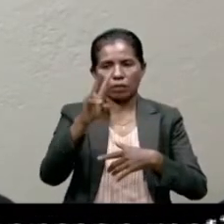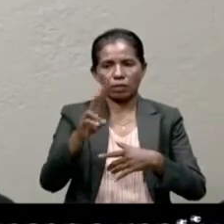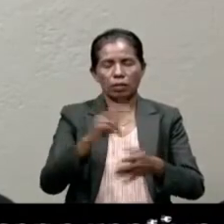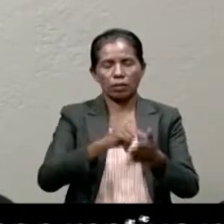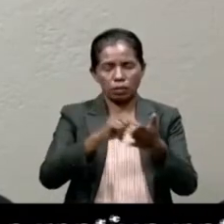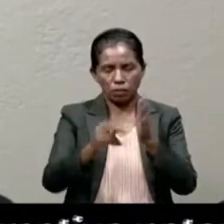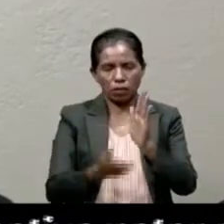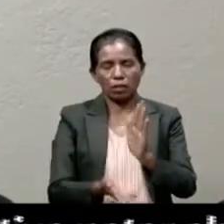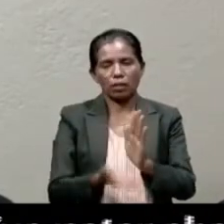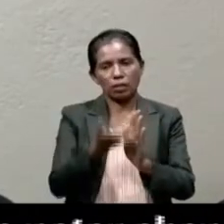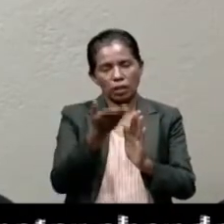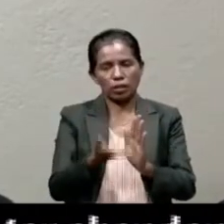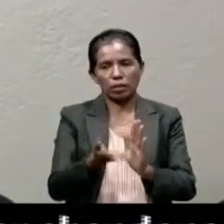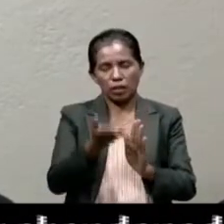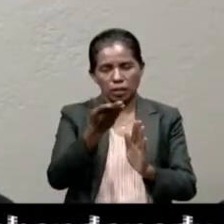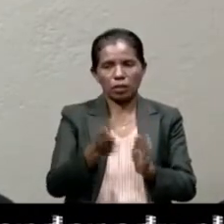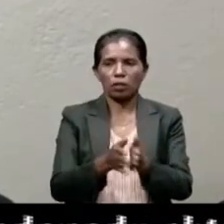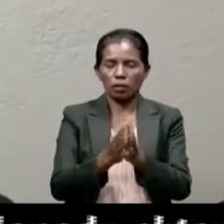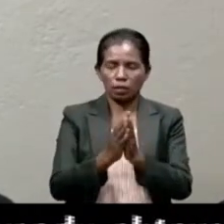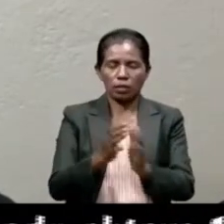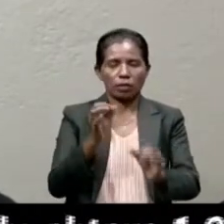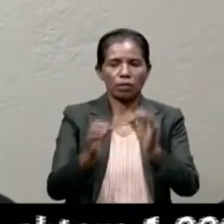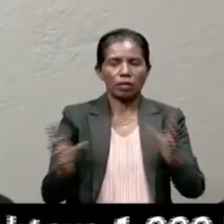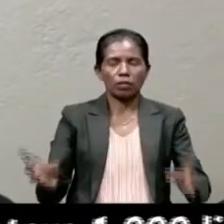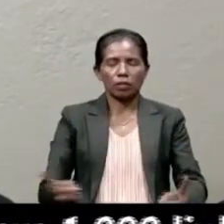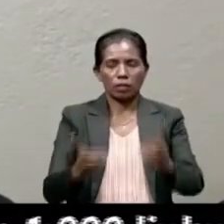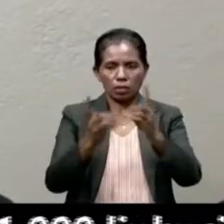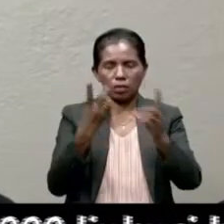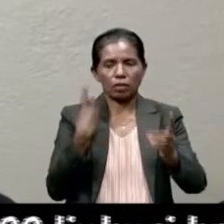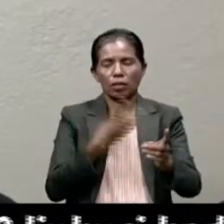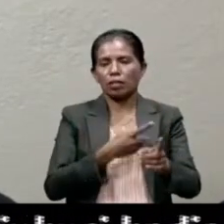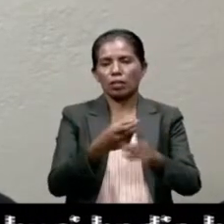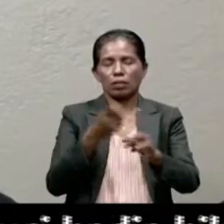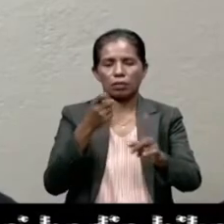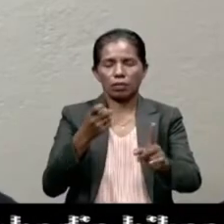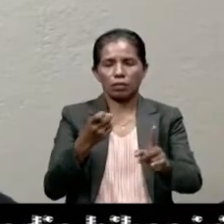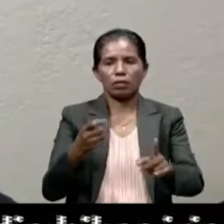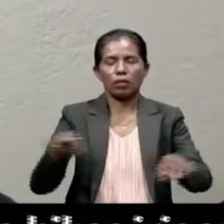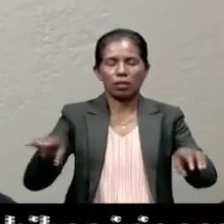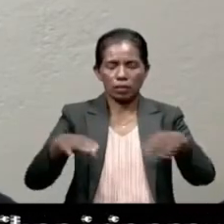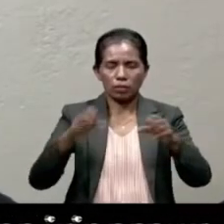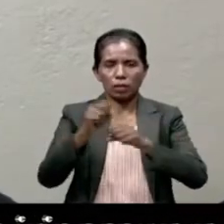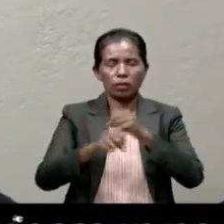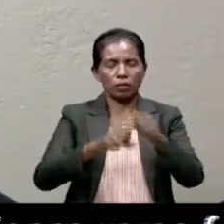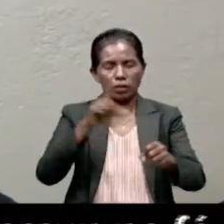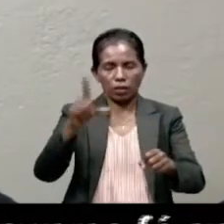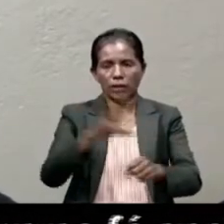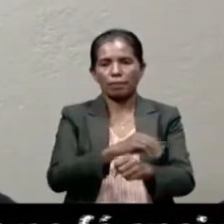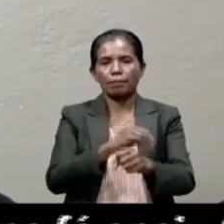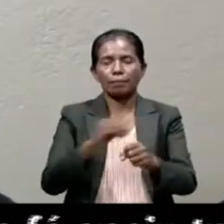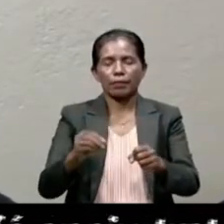dan tamanema que husi caretes nia, a suma creda ni liang mos, e parte serviço social nia humanitário